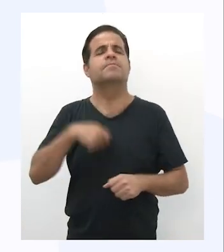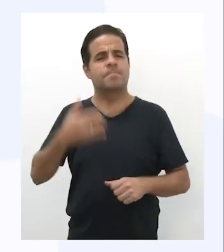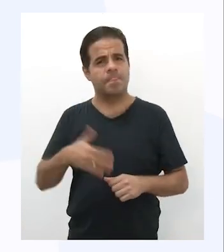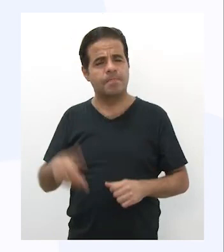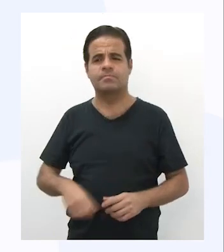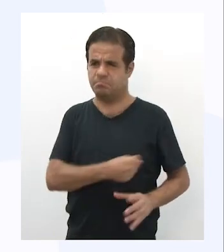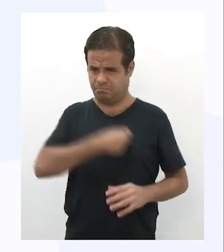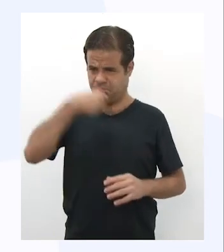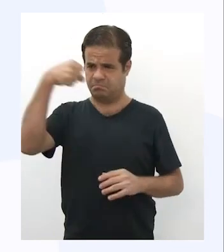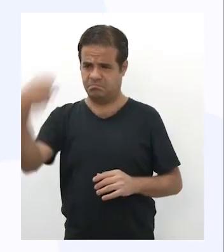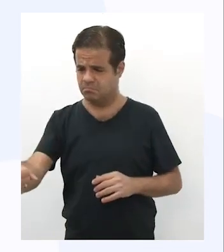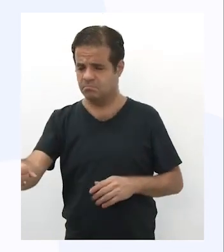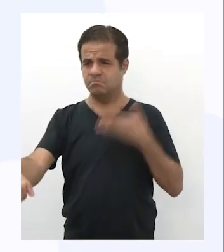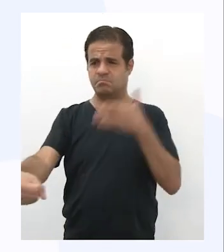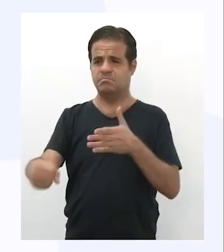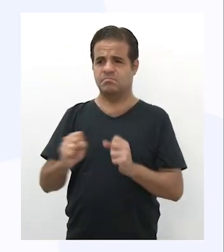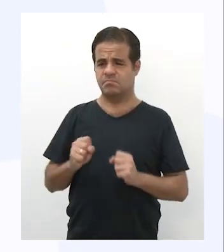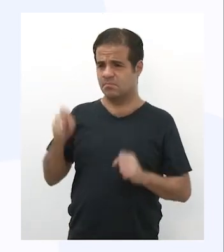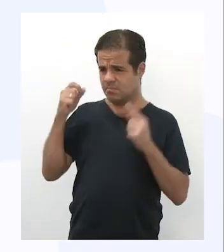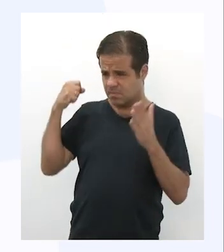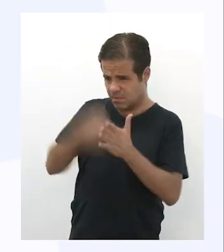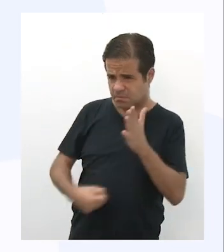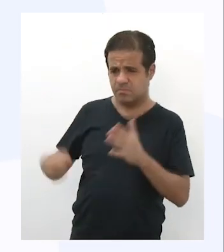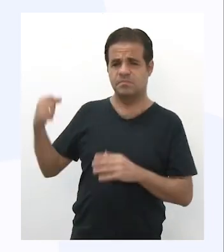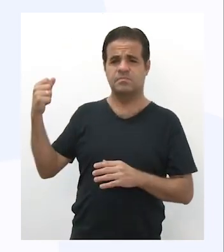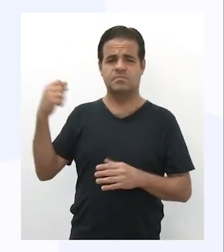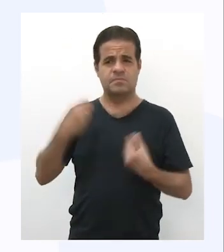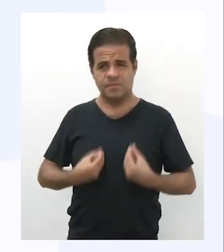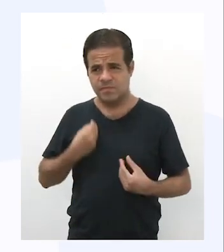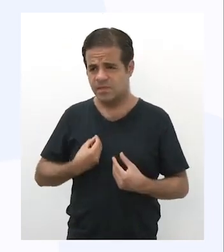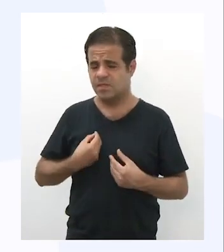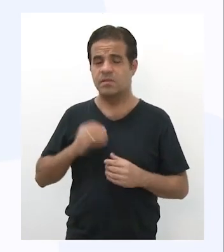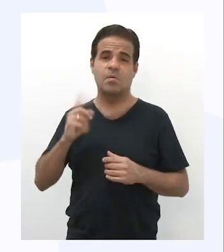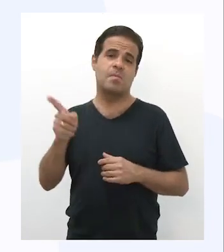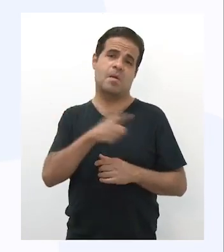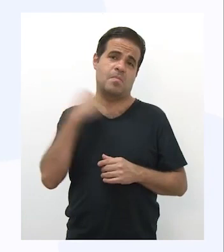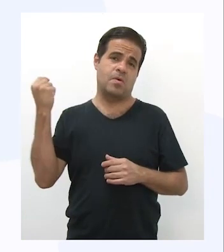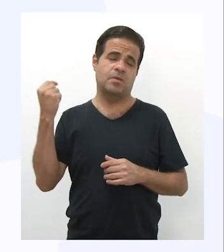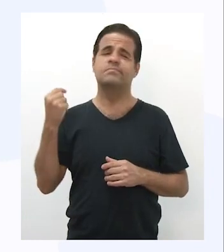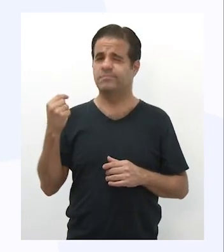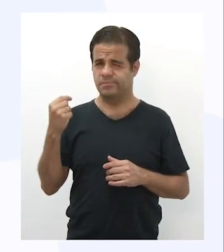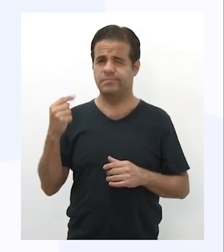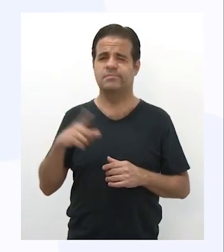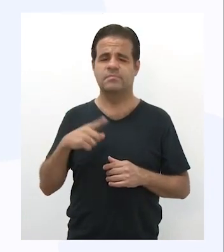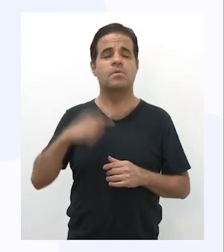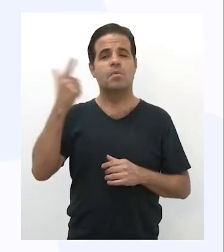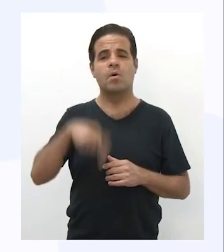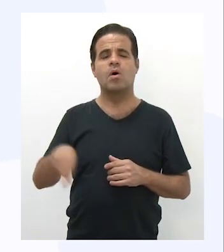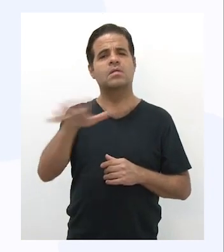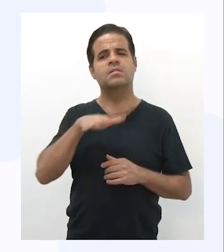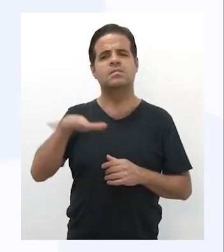eram colocados aqui na arena para lutar pela sua vida ou pela morte. Eu tenho aqui uma outra cena